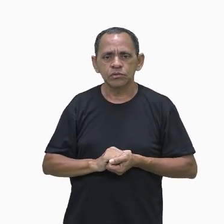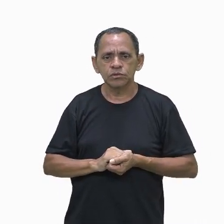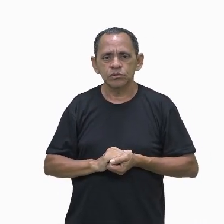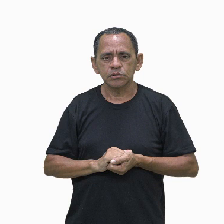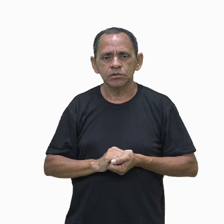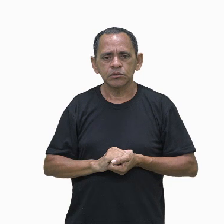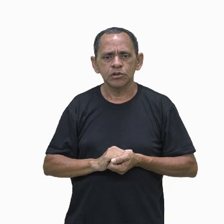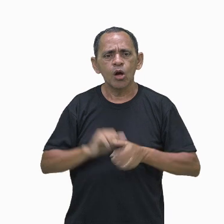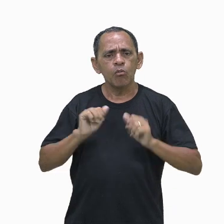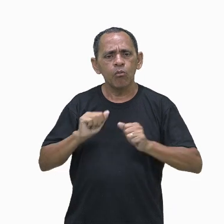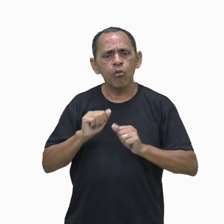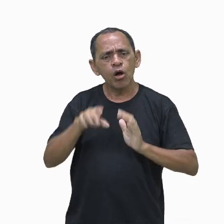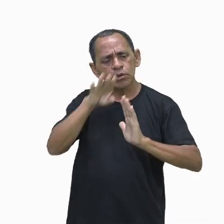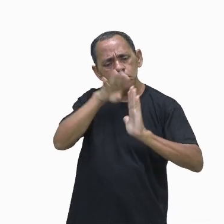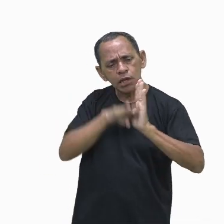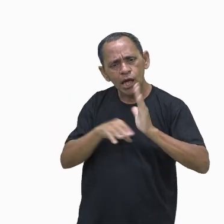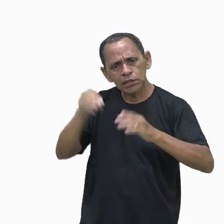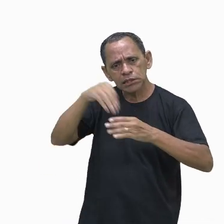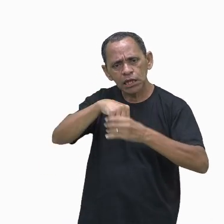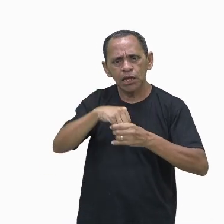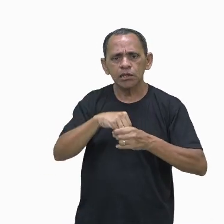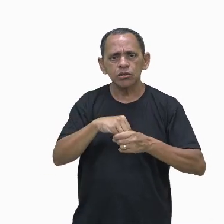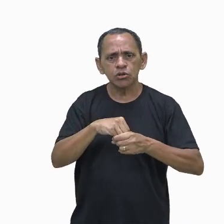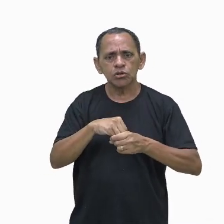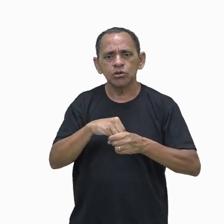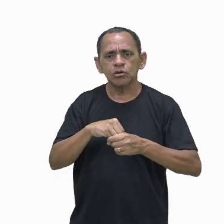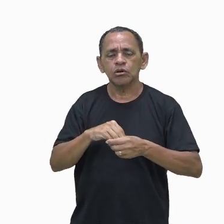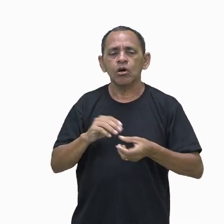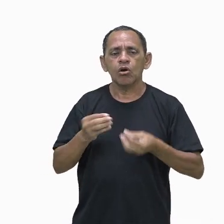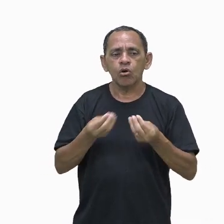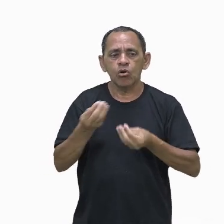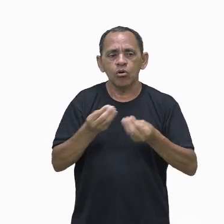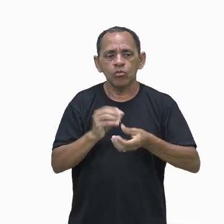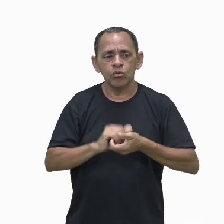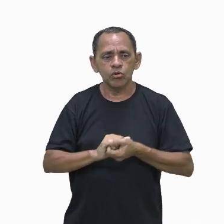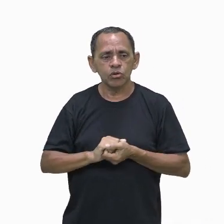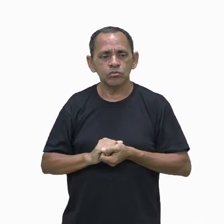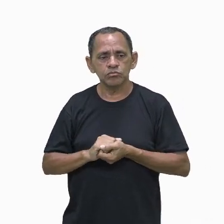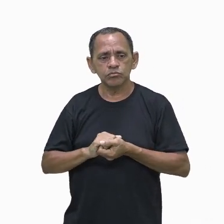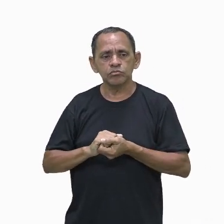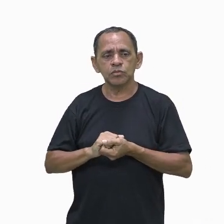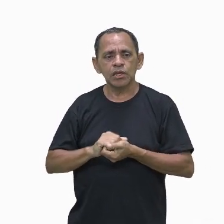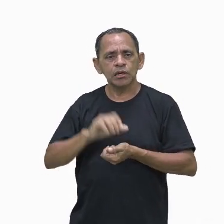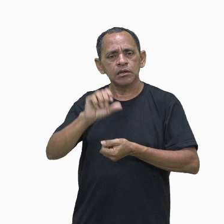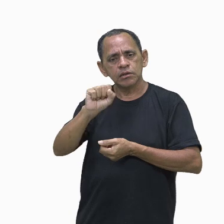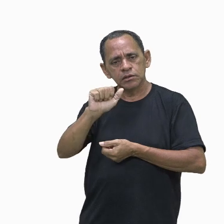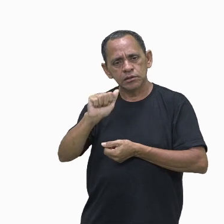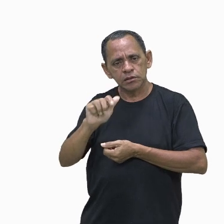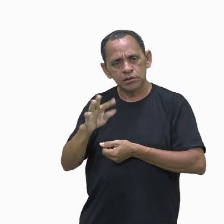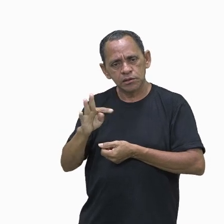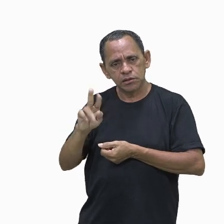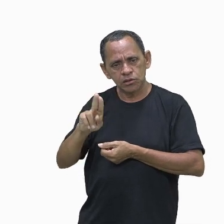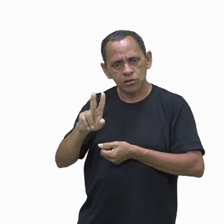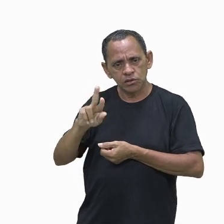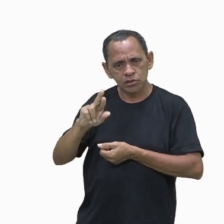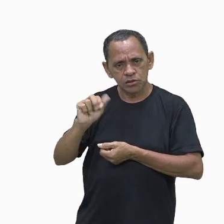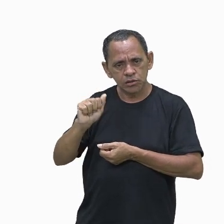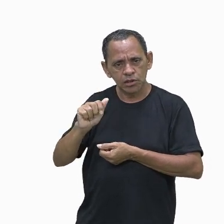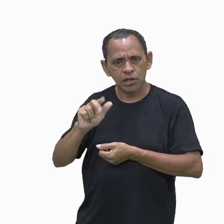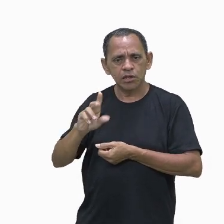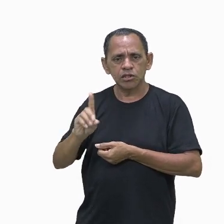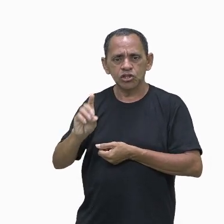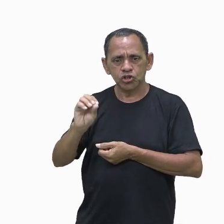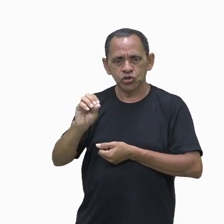dentro dessa classificação aí, né, saturados ou insaturados, né, que também está relacionado com o termo